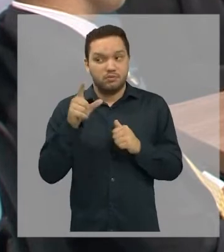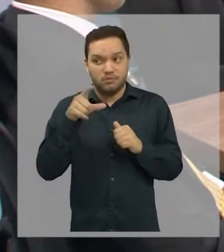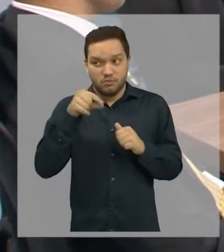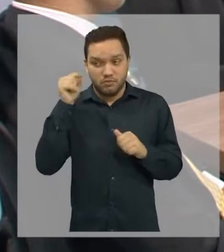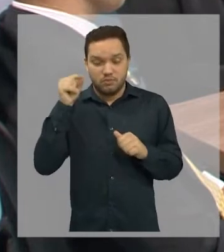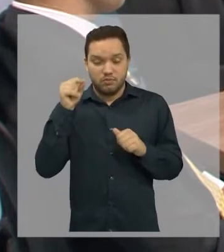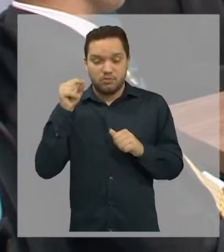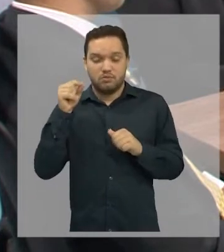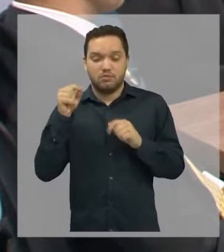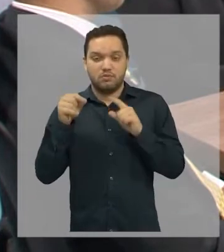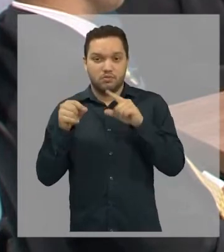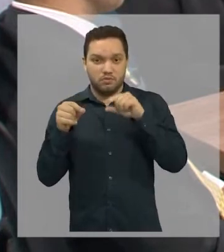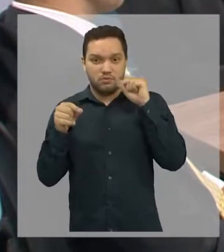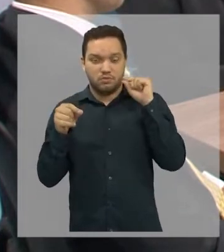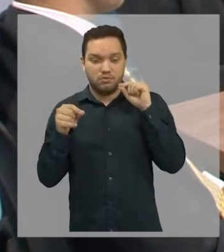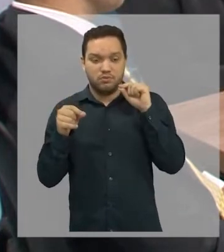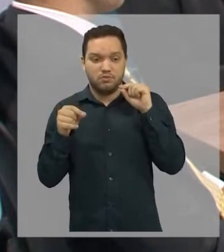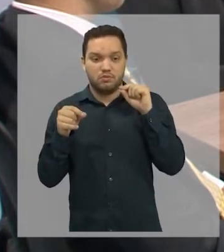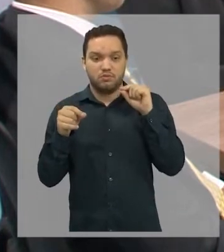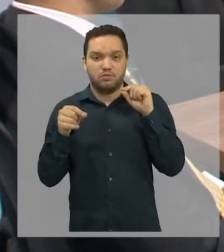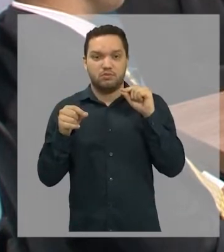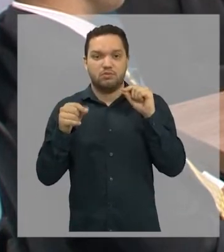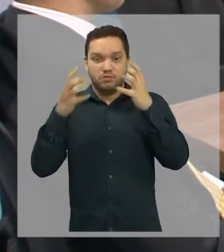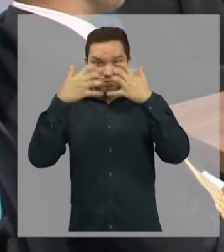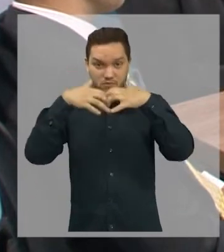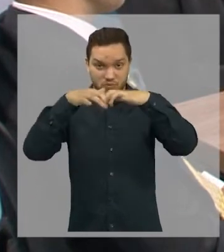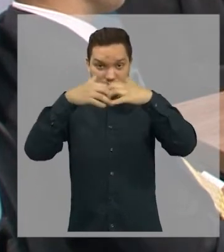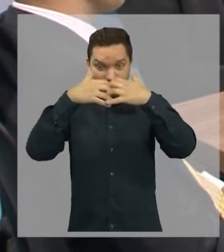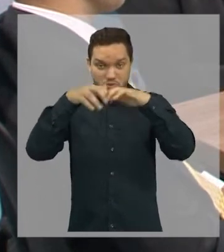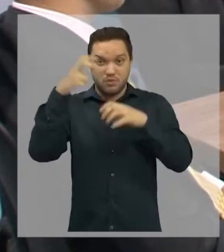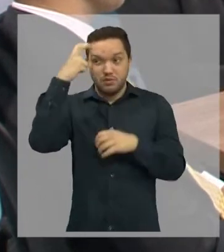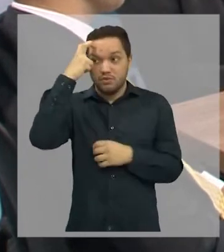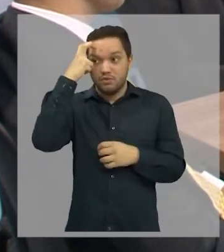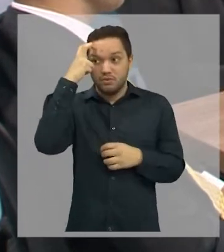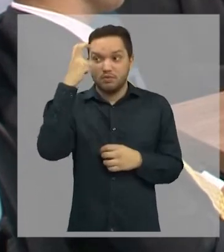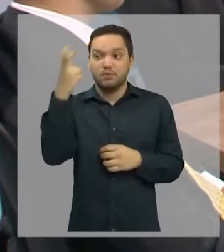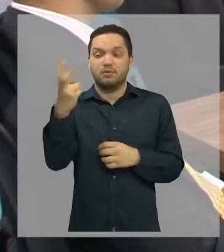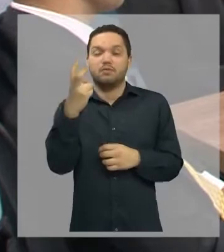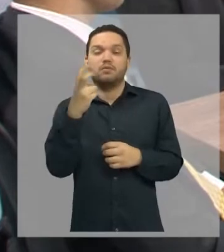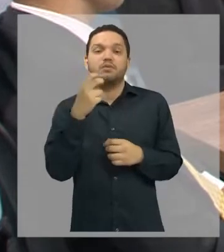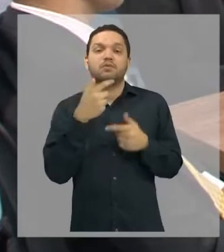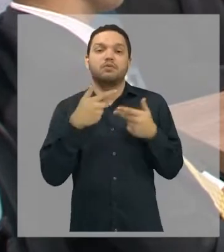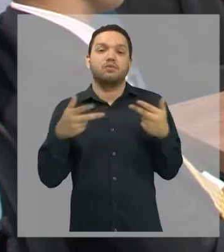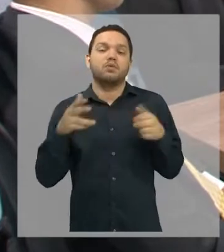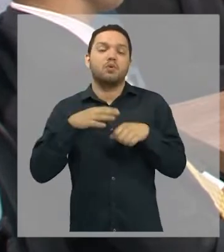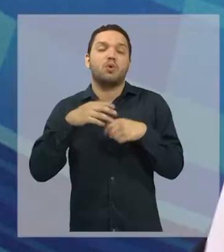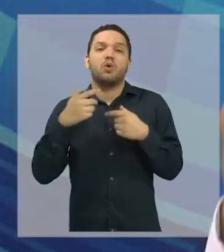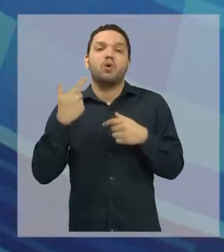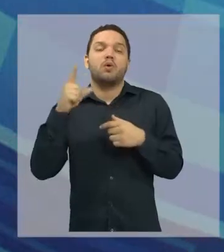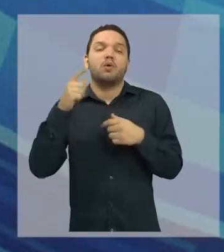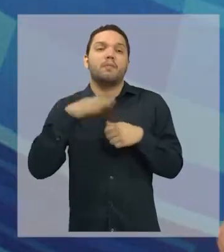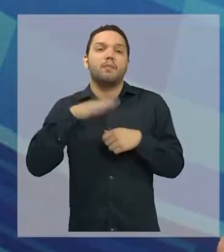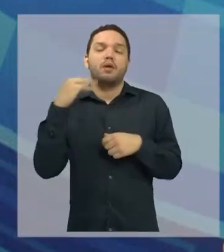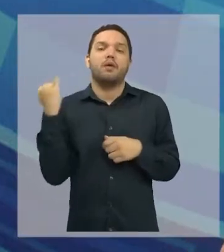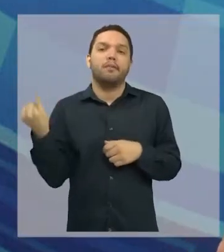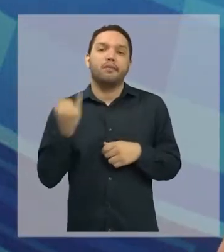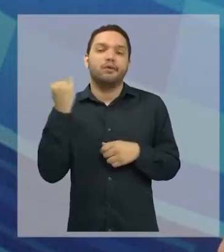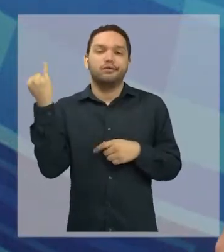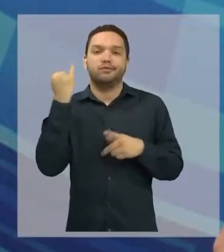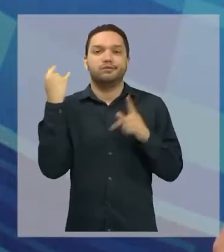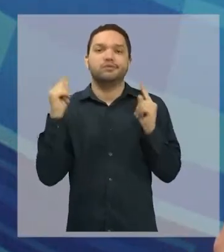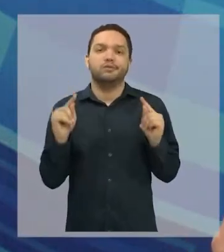seleciona o aspecto cognitivo, mas não seleciona coisas que são até mais importantes para o exercício da